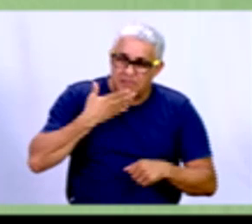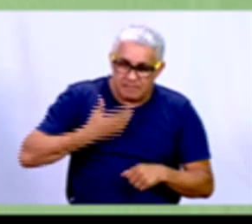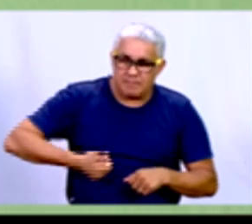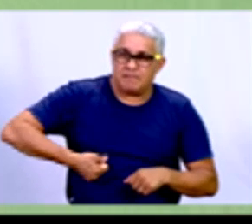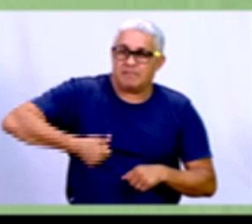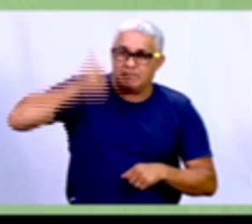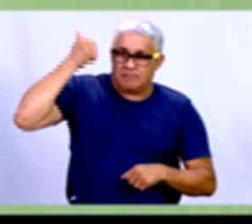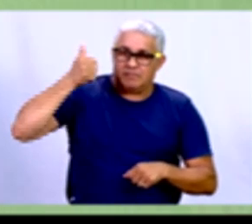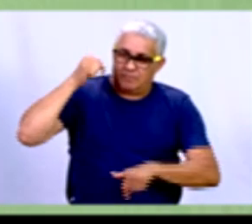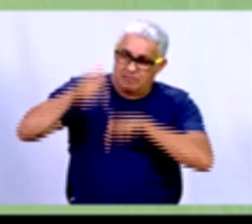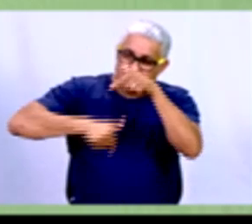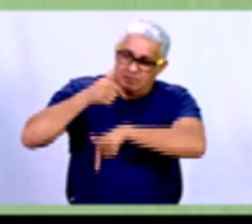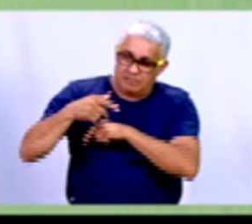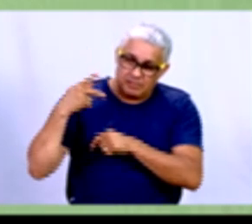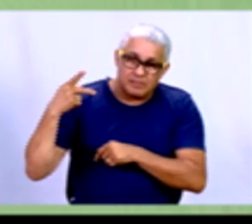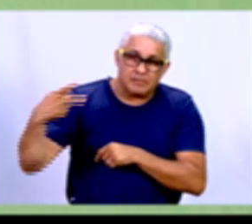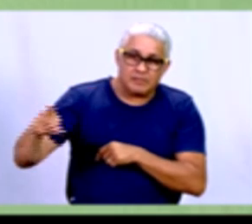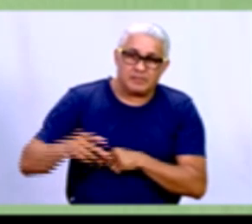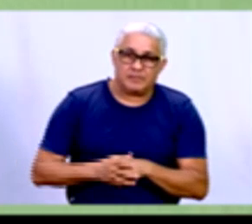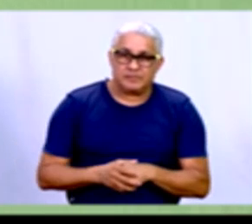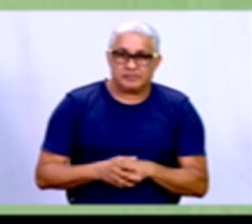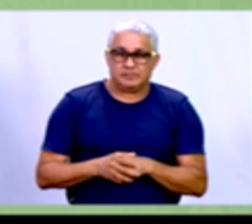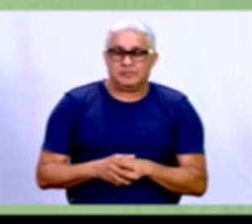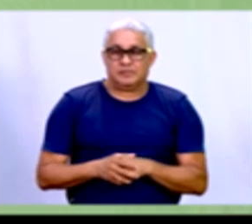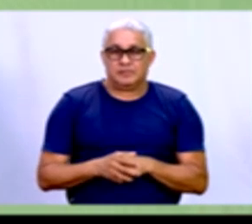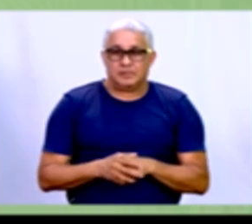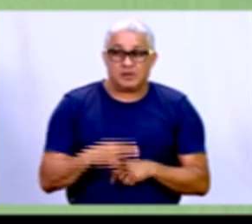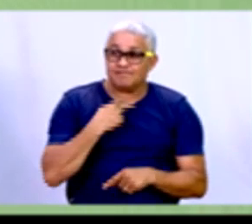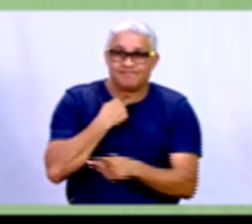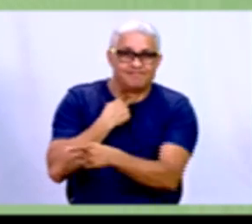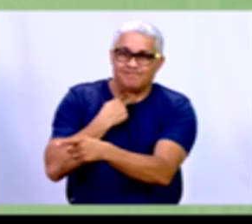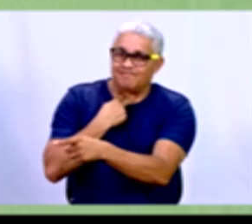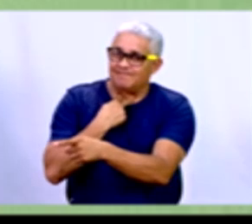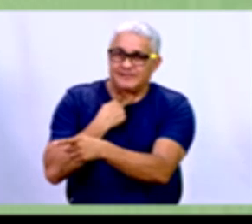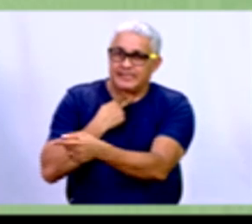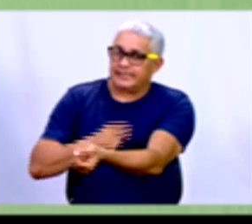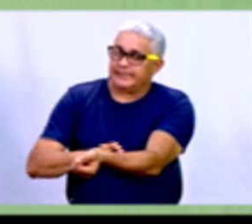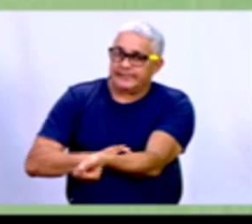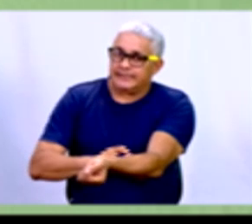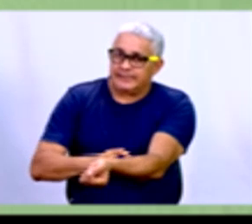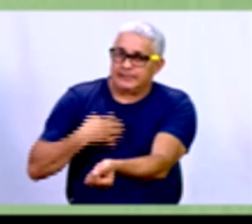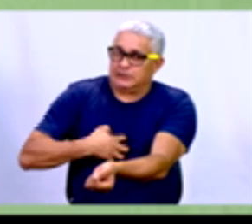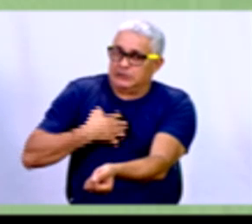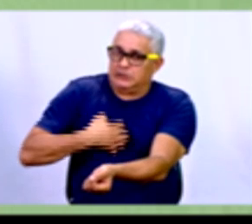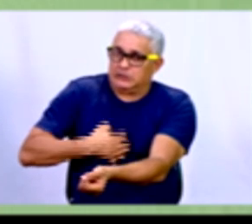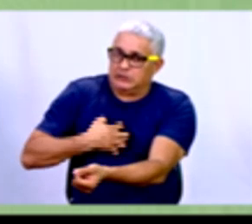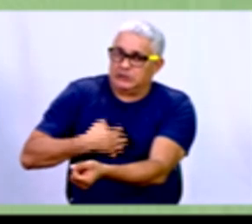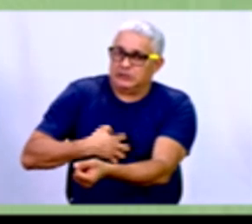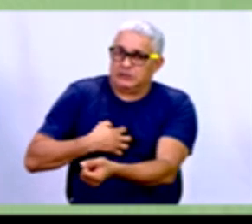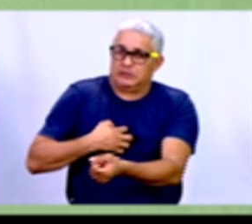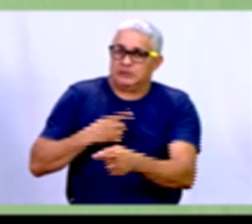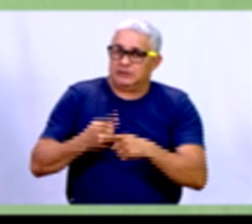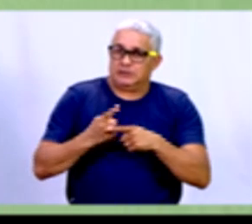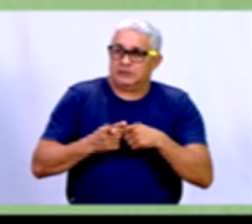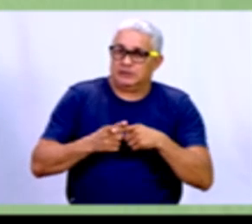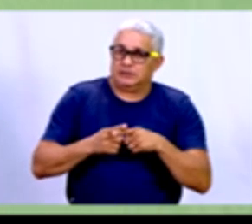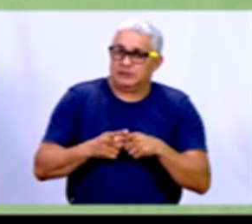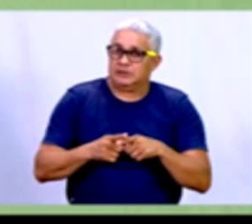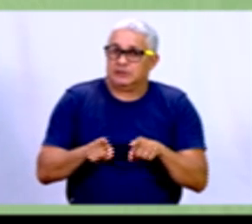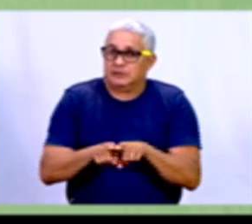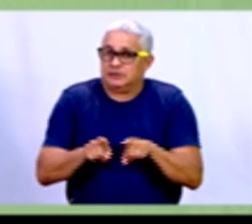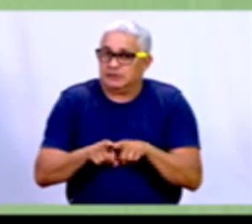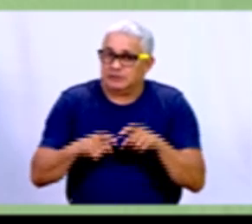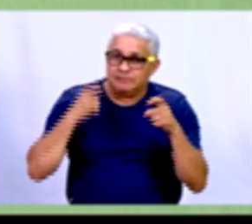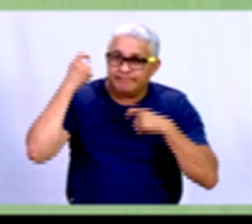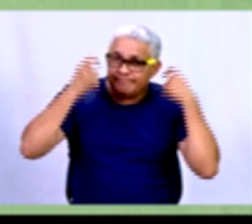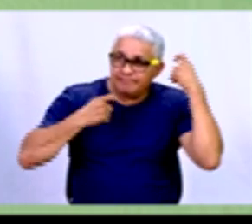produtividade dele. Ele não deve ficar aborrecido e frustrado, preocupado com